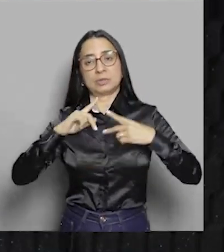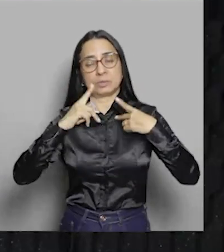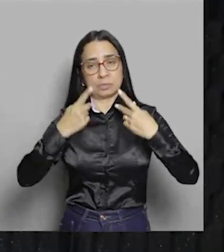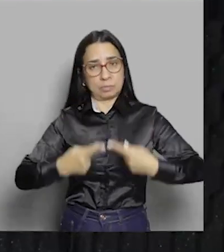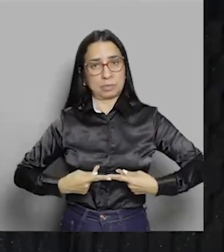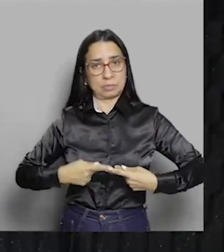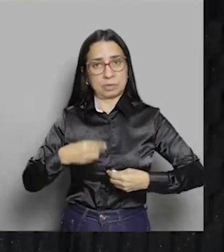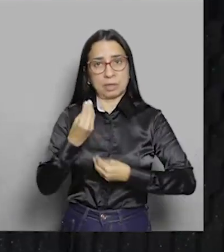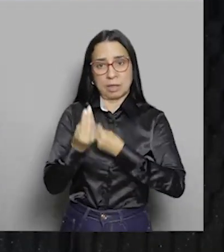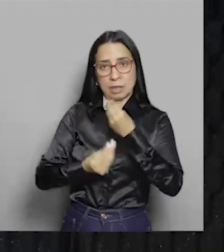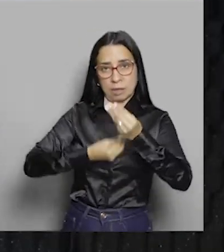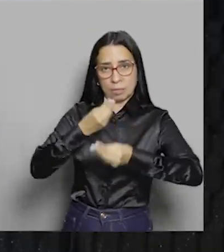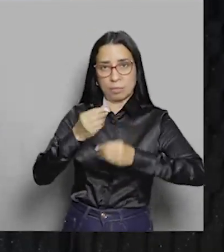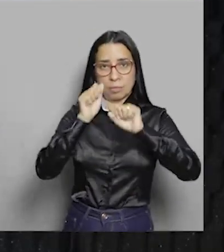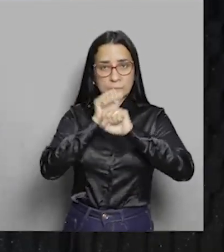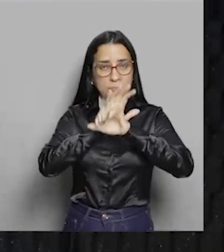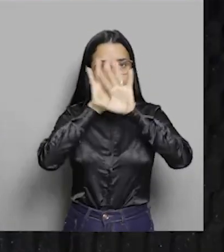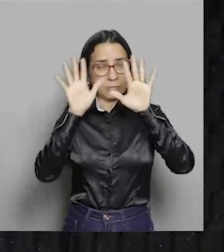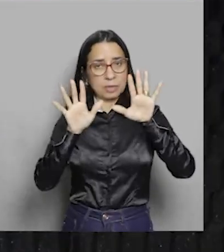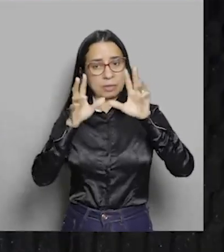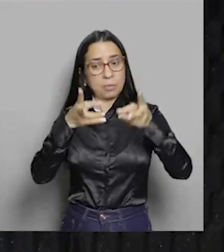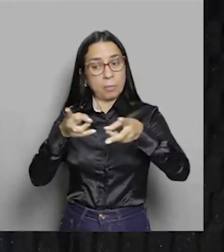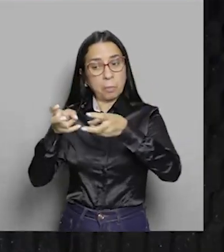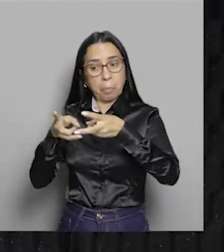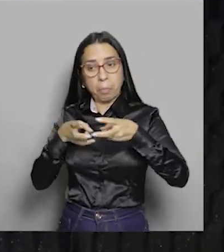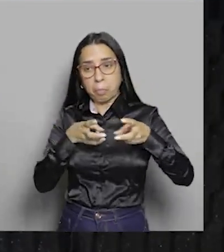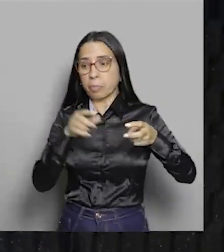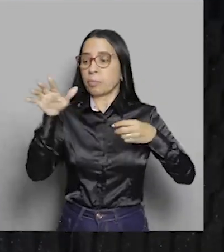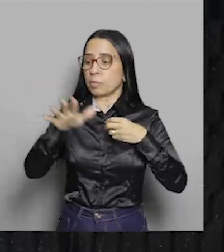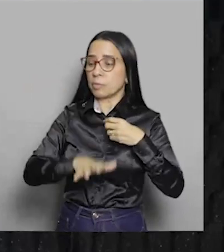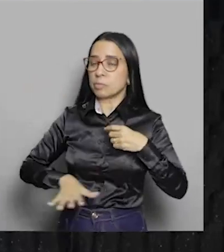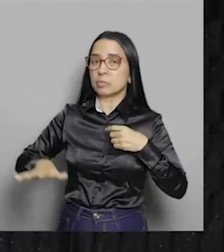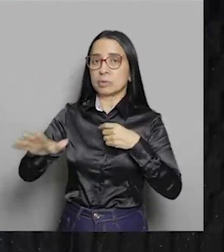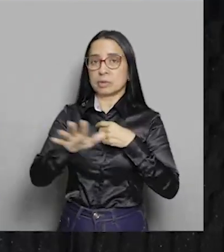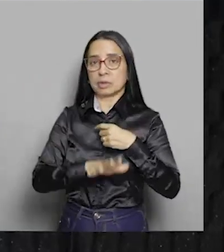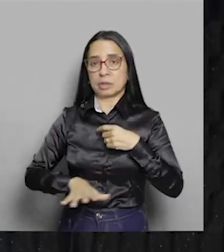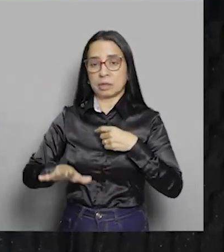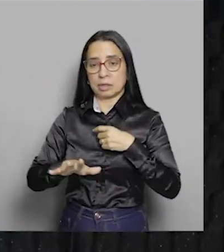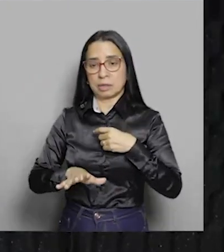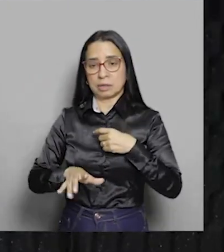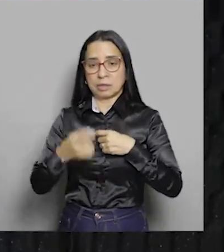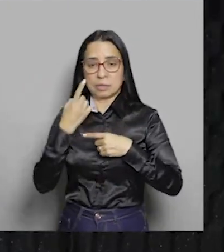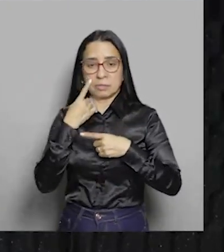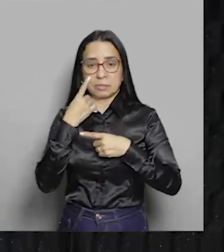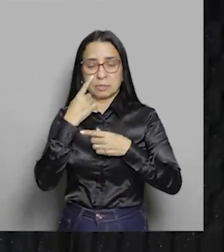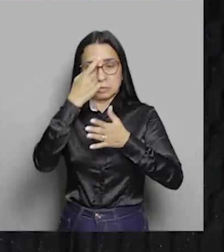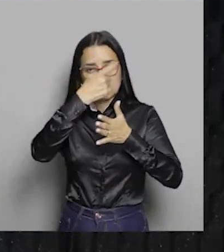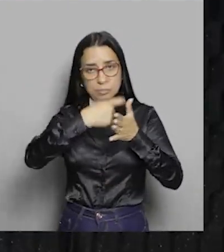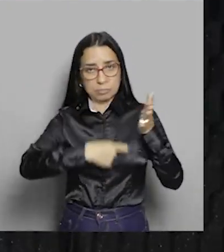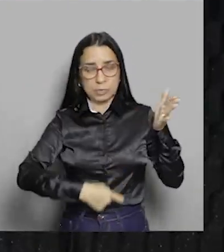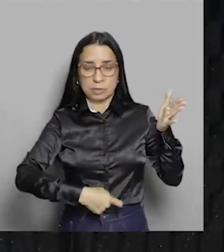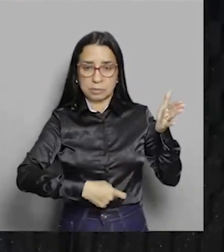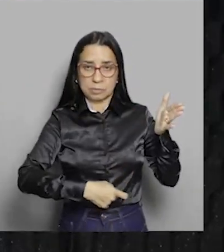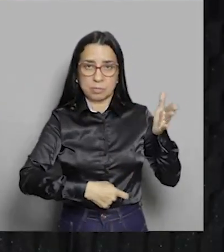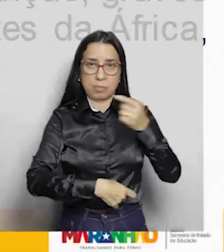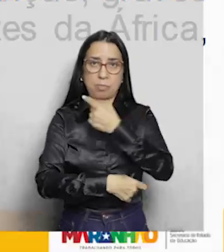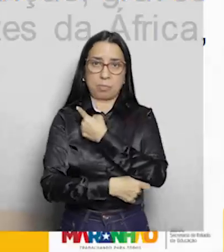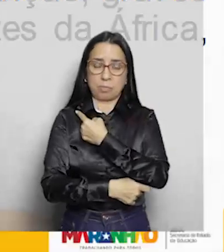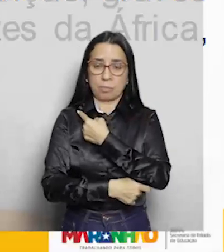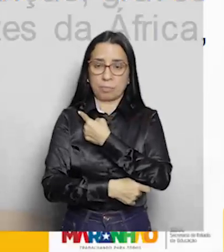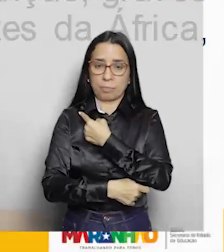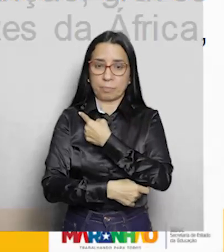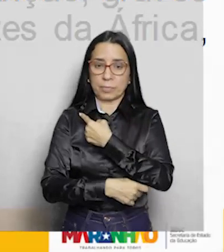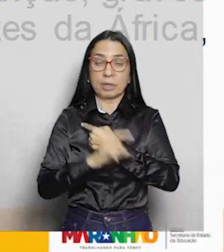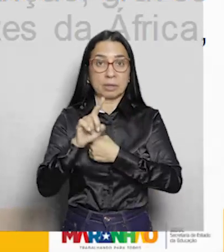forma como eles vão, evidentemente, explorar essas áreas. Olha só o texto, tome muito cuidado com o texto e o